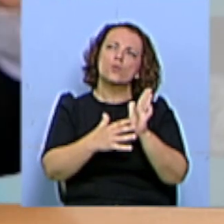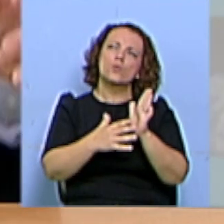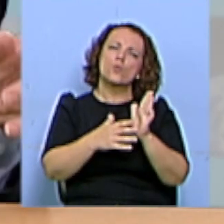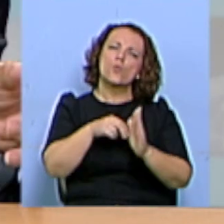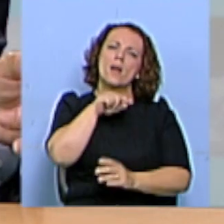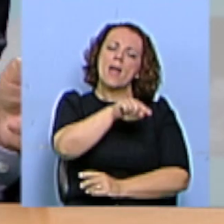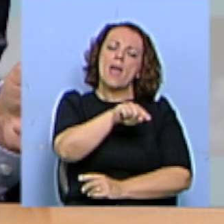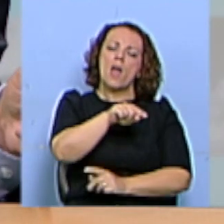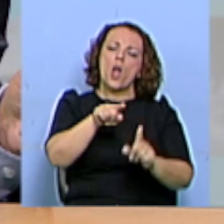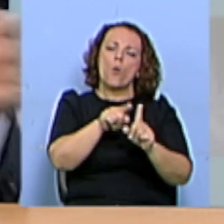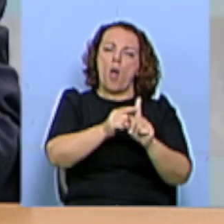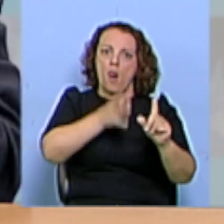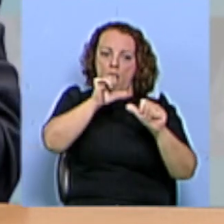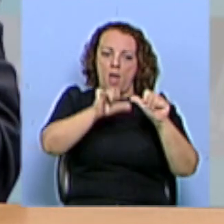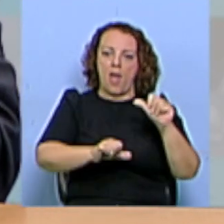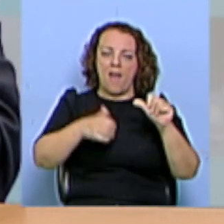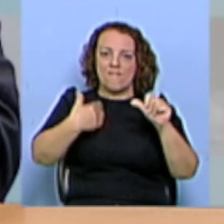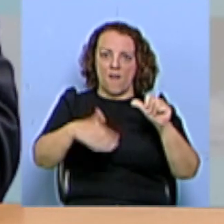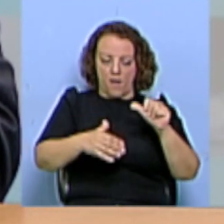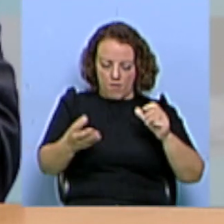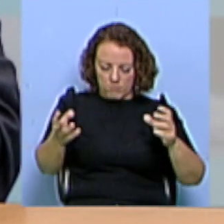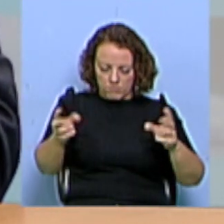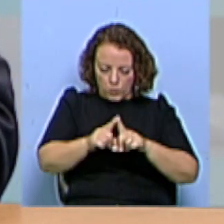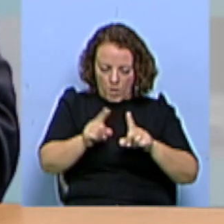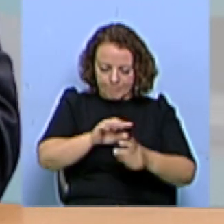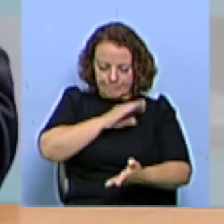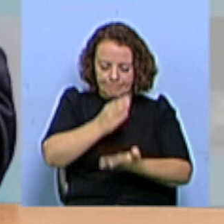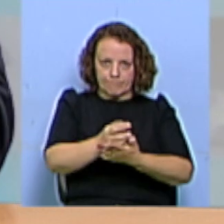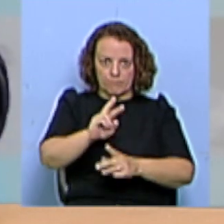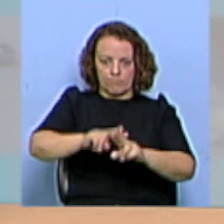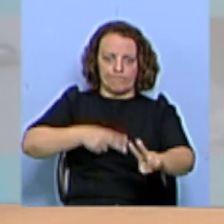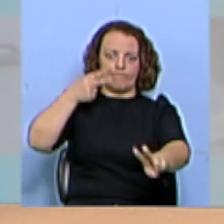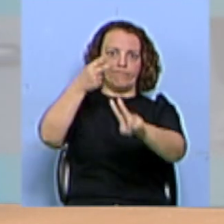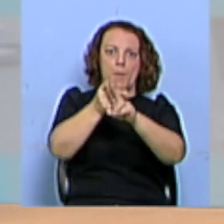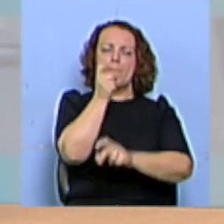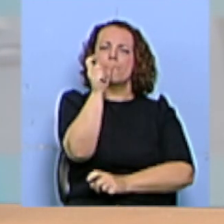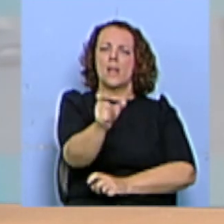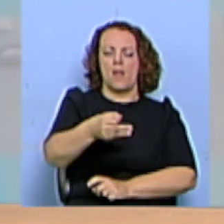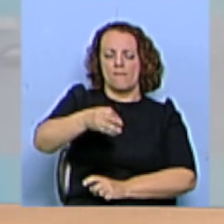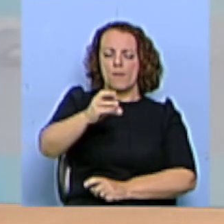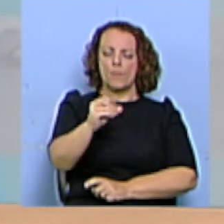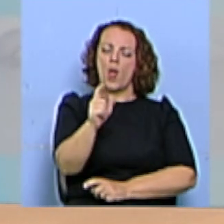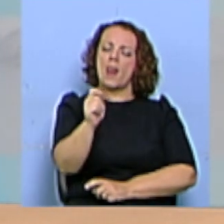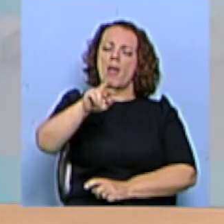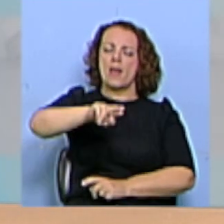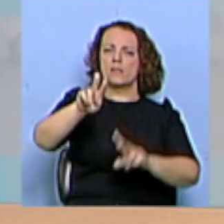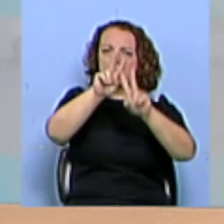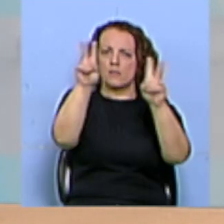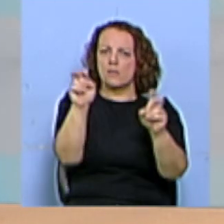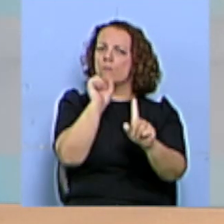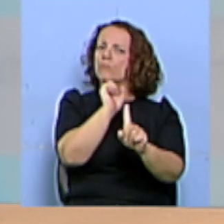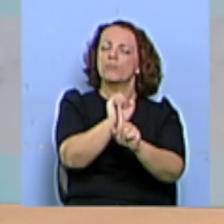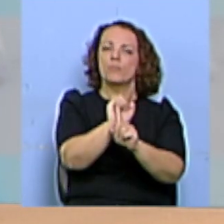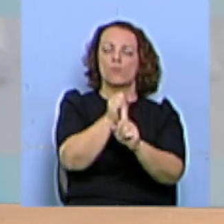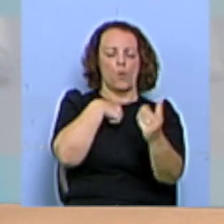relato da multiplicação. Ele é uma espécie de prolepse. Este palavrão quer dizer ver a partir de algo